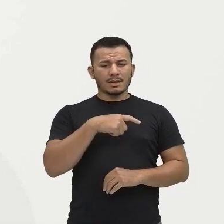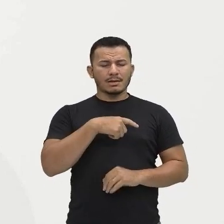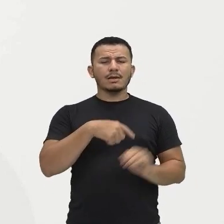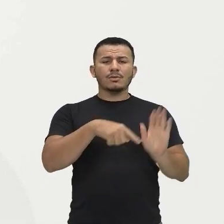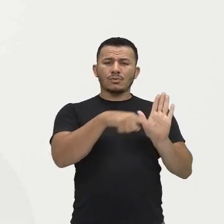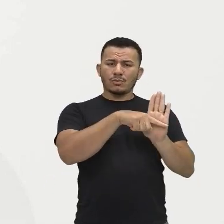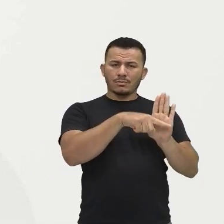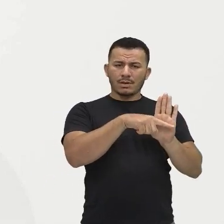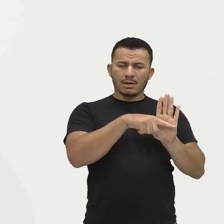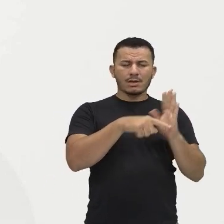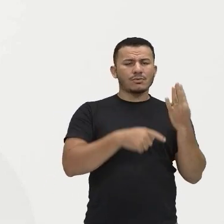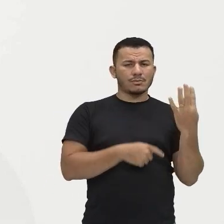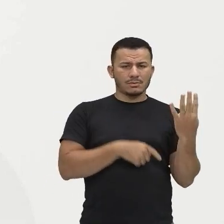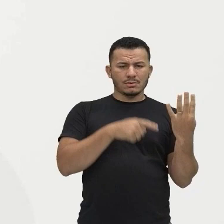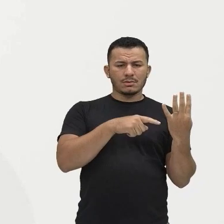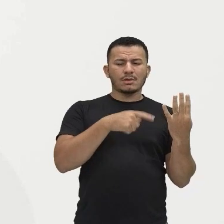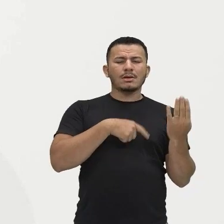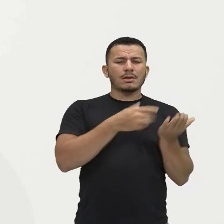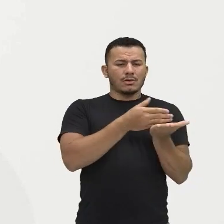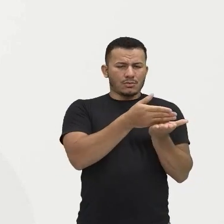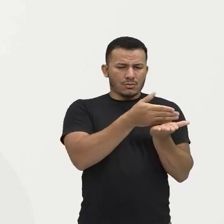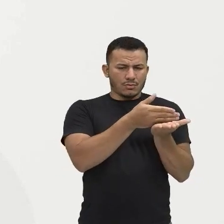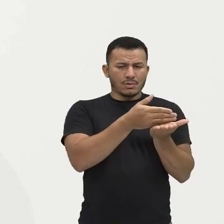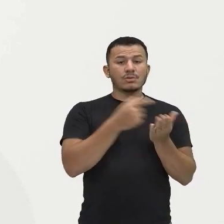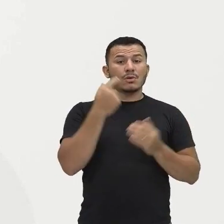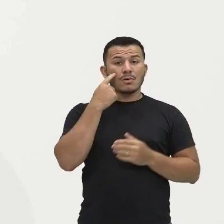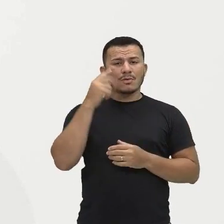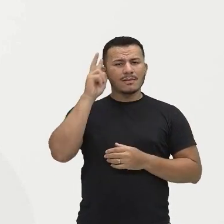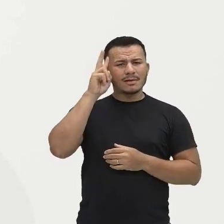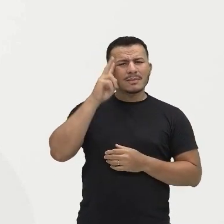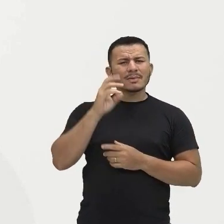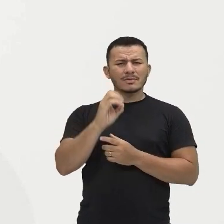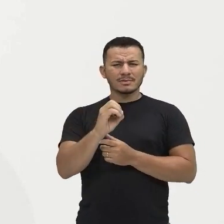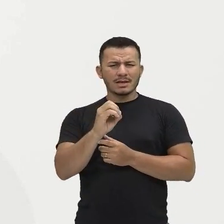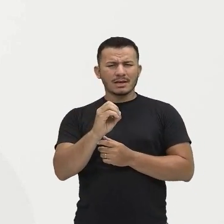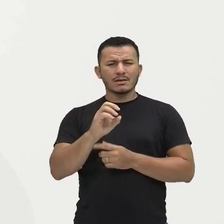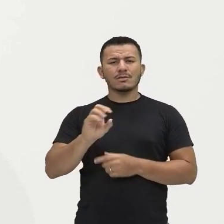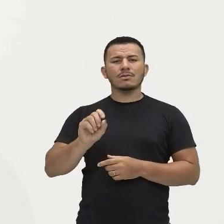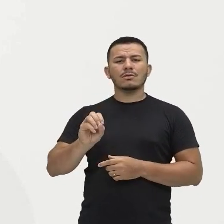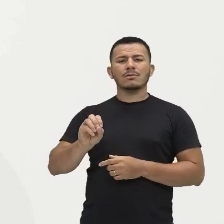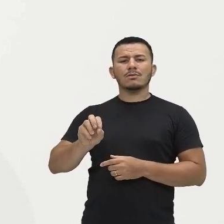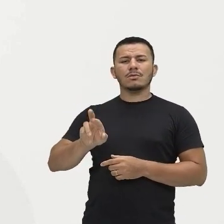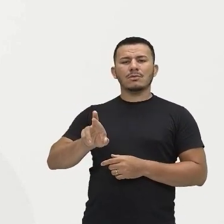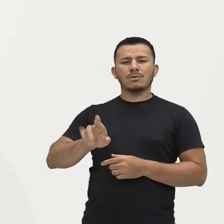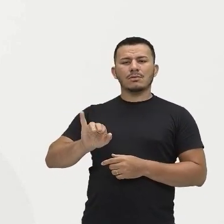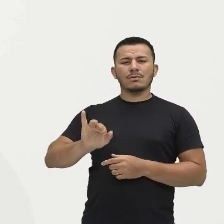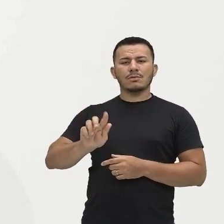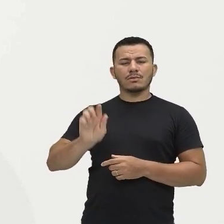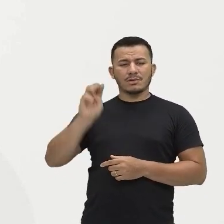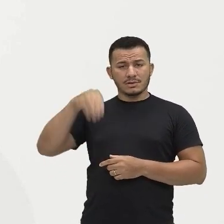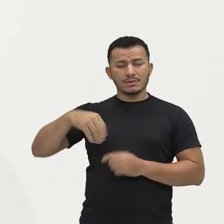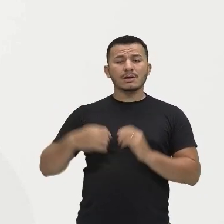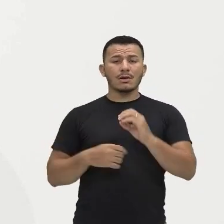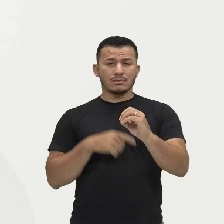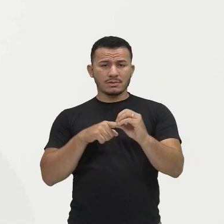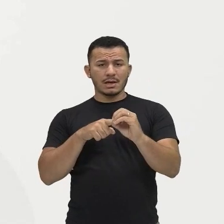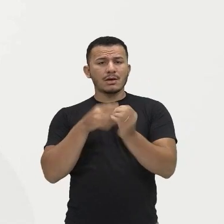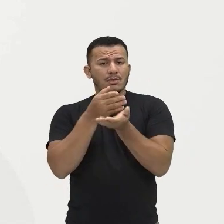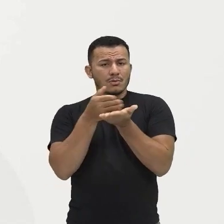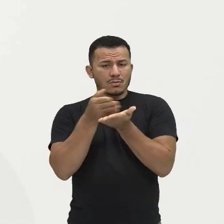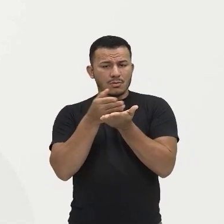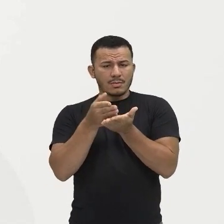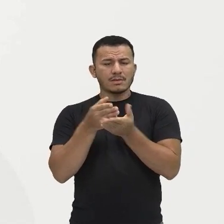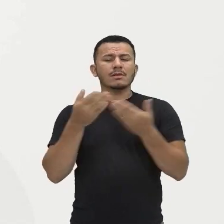olha, lembrando que eu tenho a origem aqui, olha a origem, vamos olhar aqui a minha origem. Então, eu